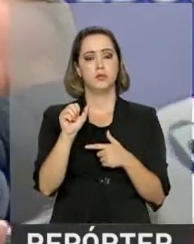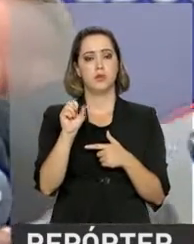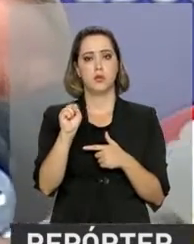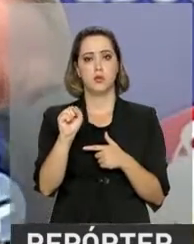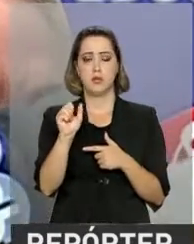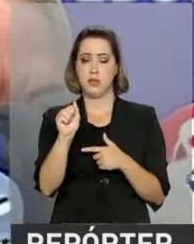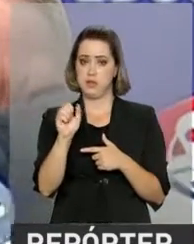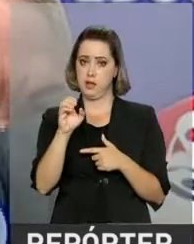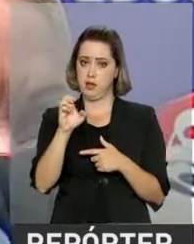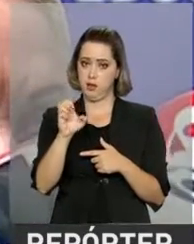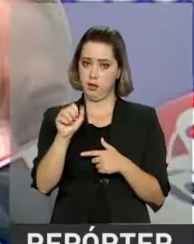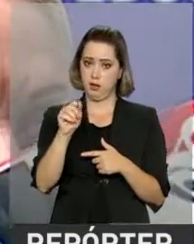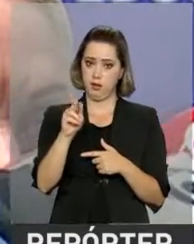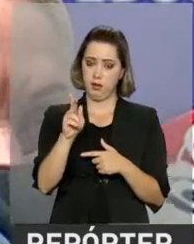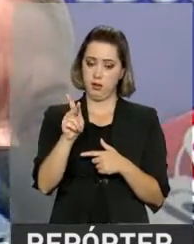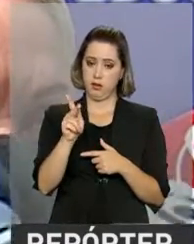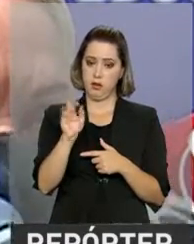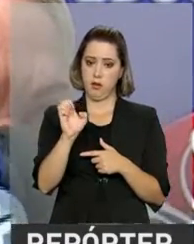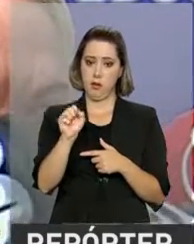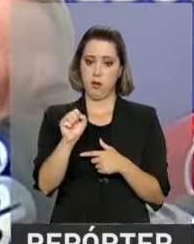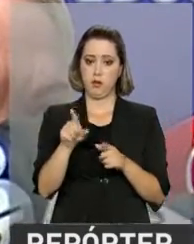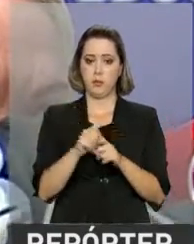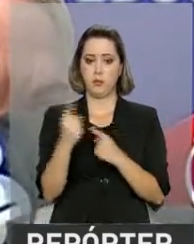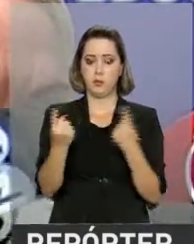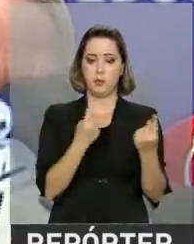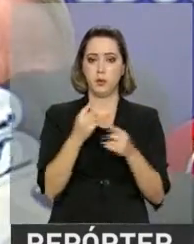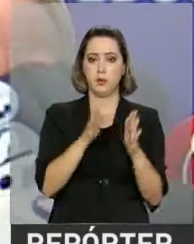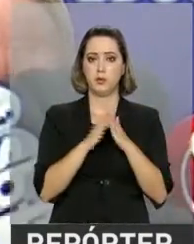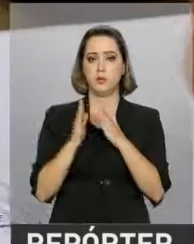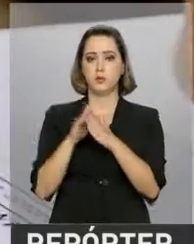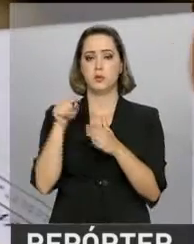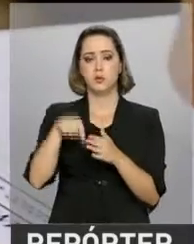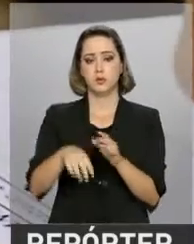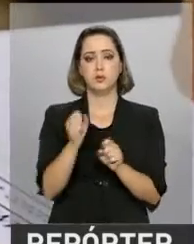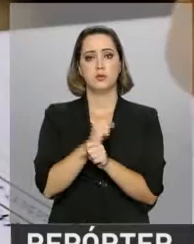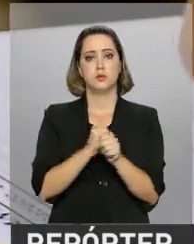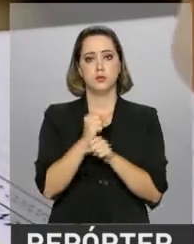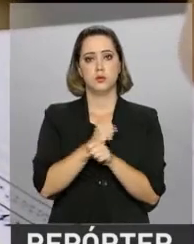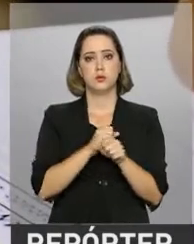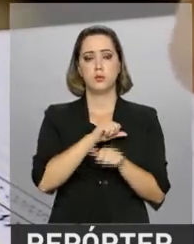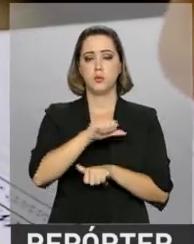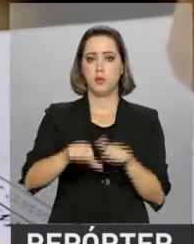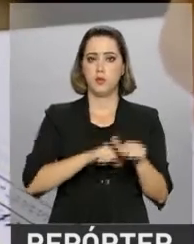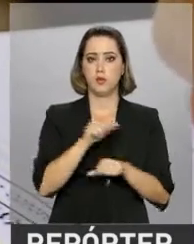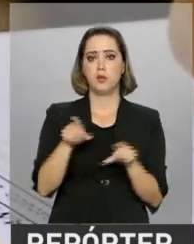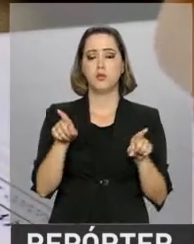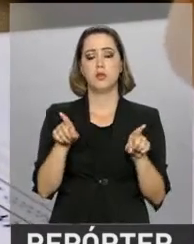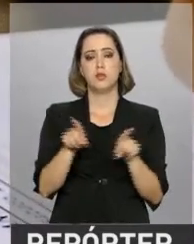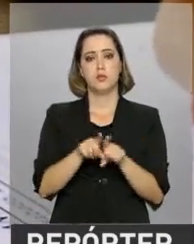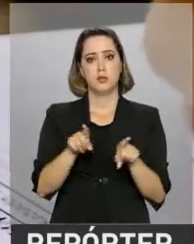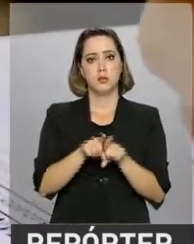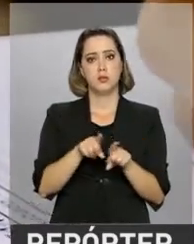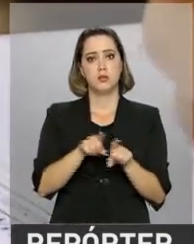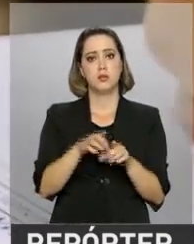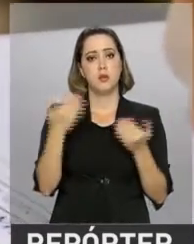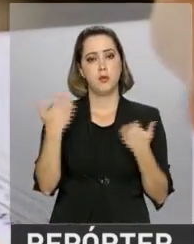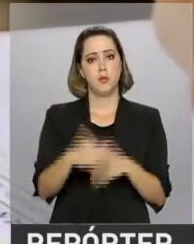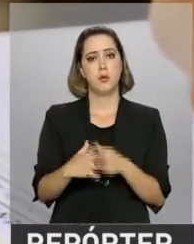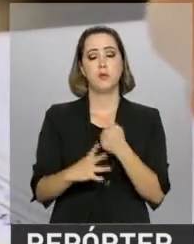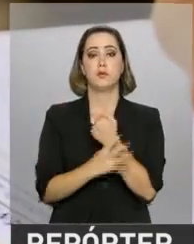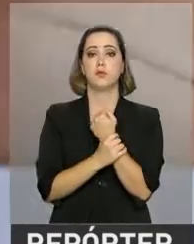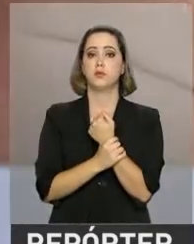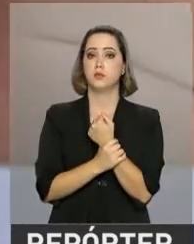IDEB por unidade escolar a partir deste ano. Mudanças também para tornar a prova mais segura.